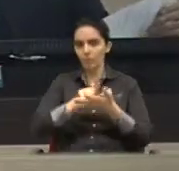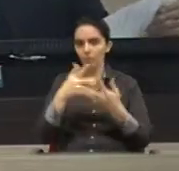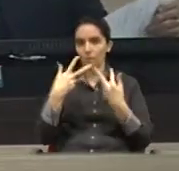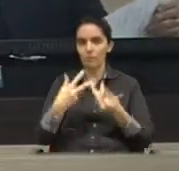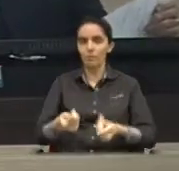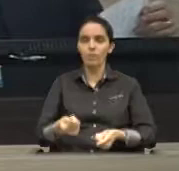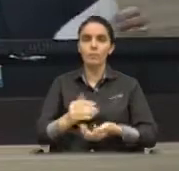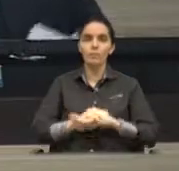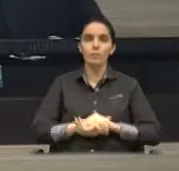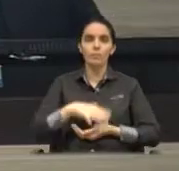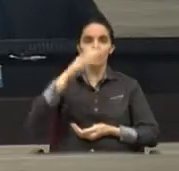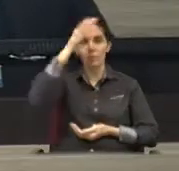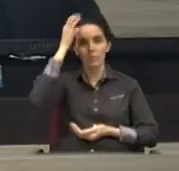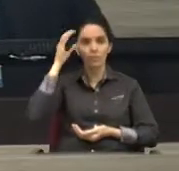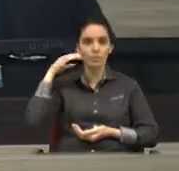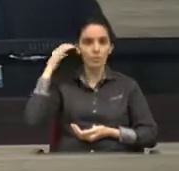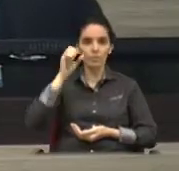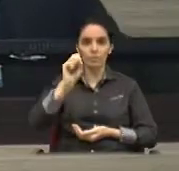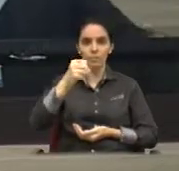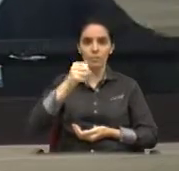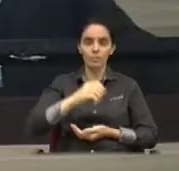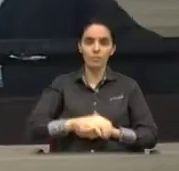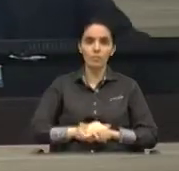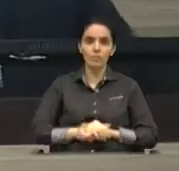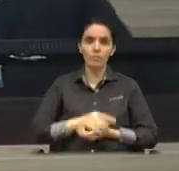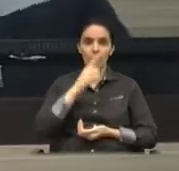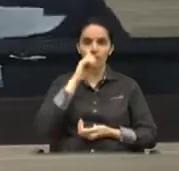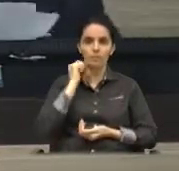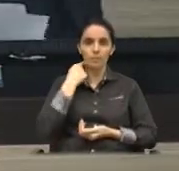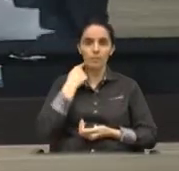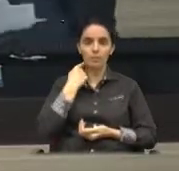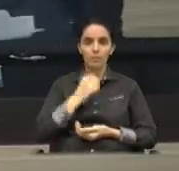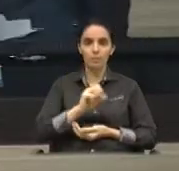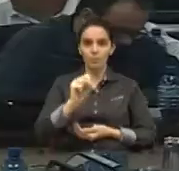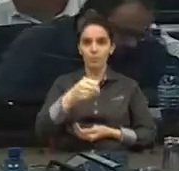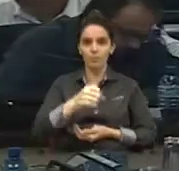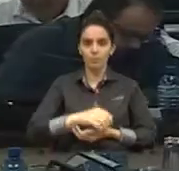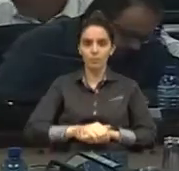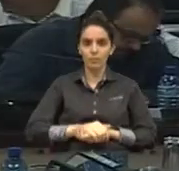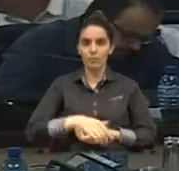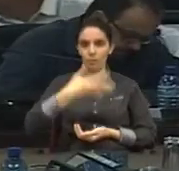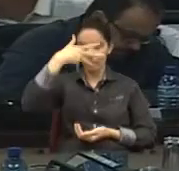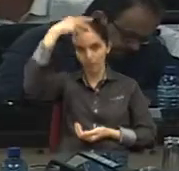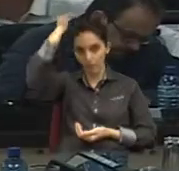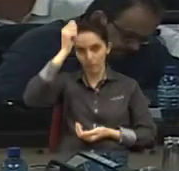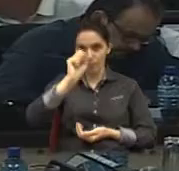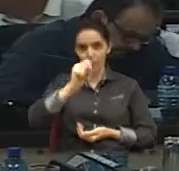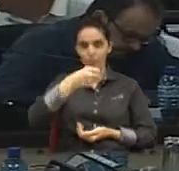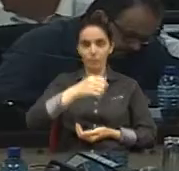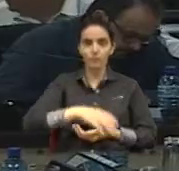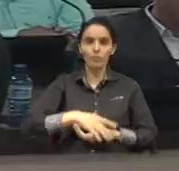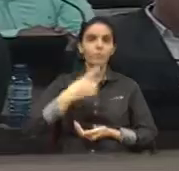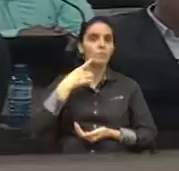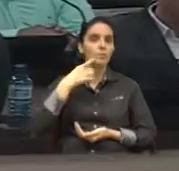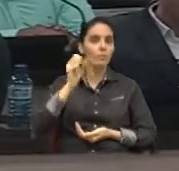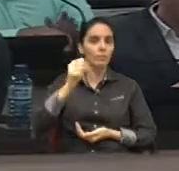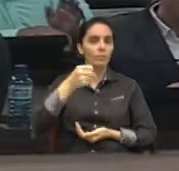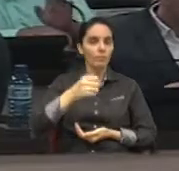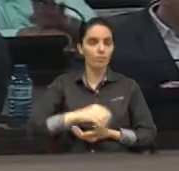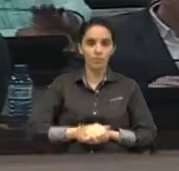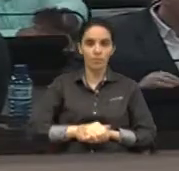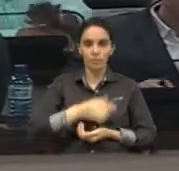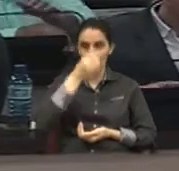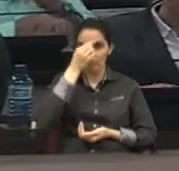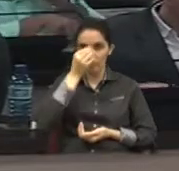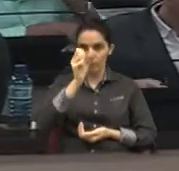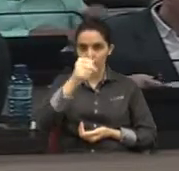líderes. Carolina Pontes? Sim, presidente. Newton Santos? Sim. Toninho? Sim. Clayton? Sim, presidente.